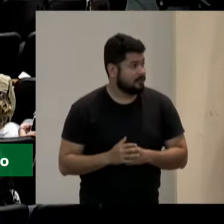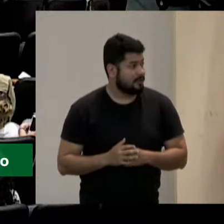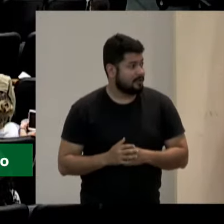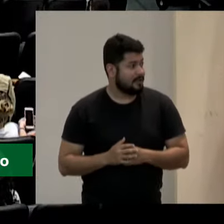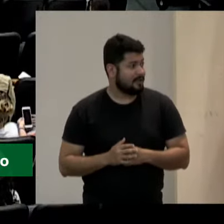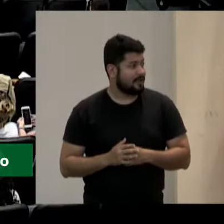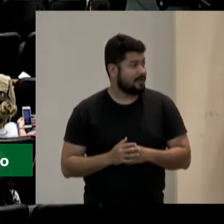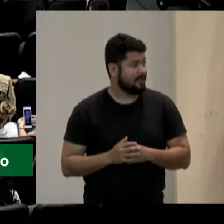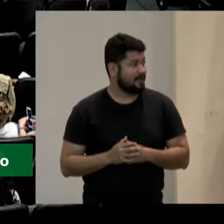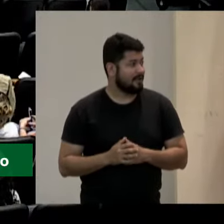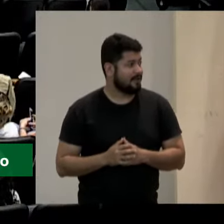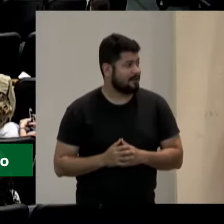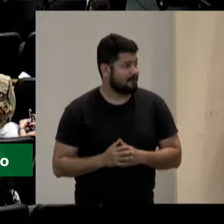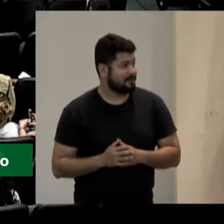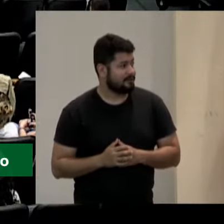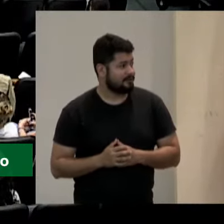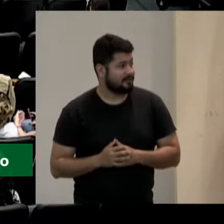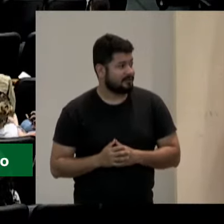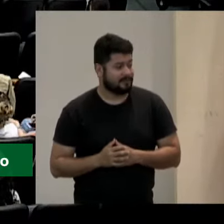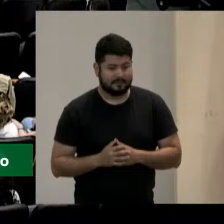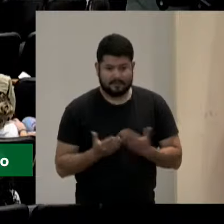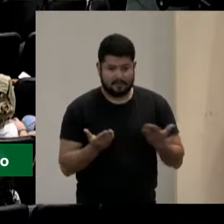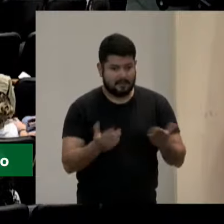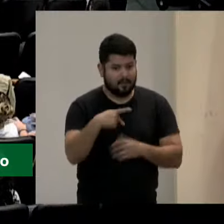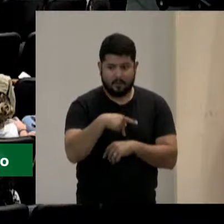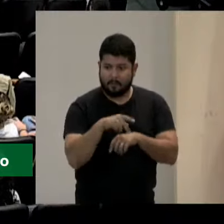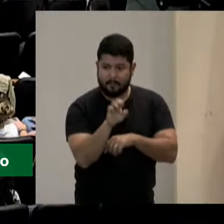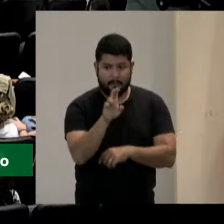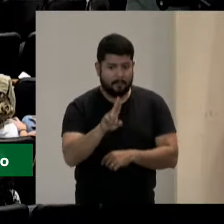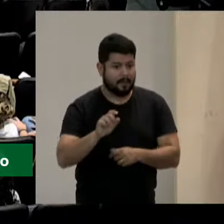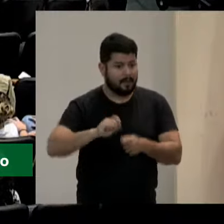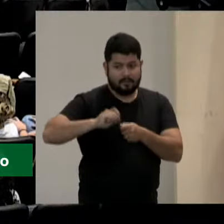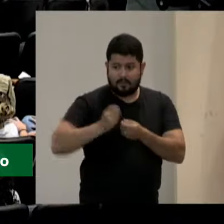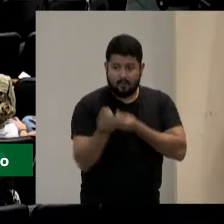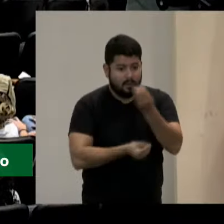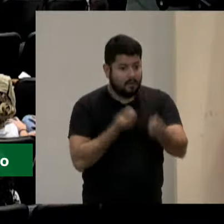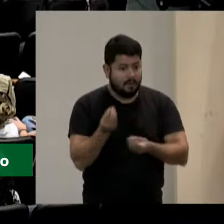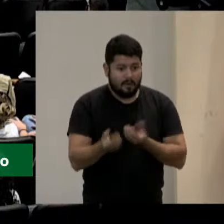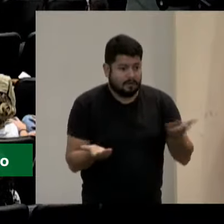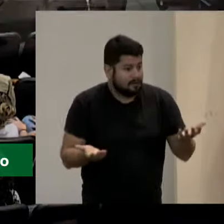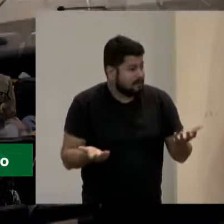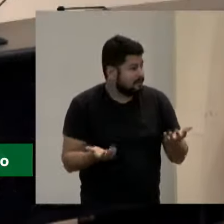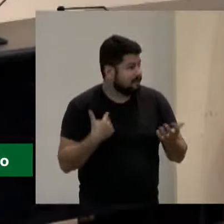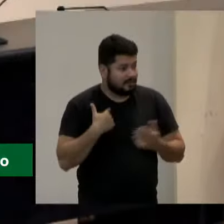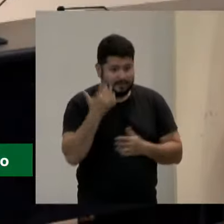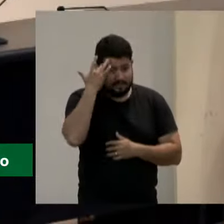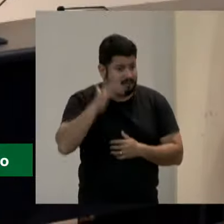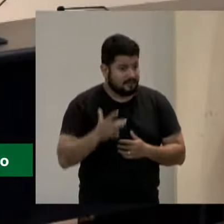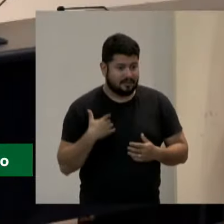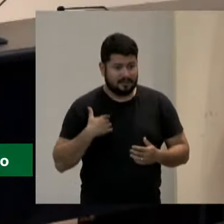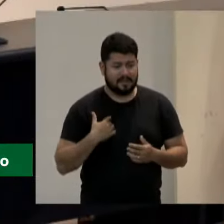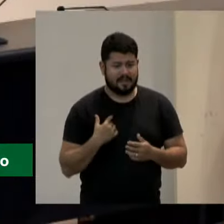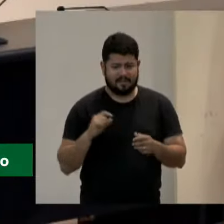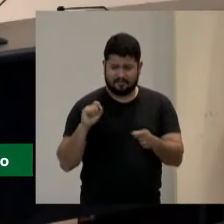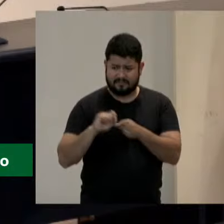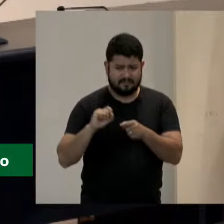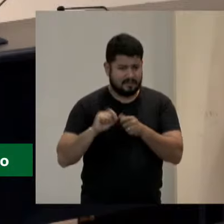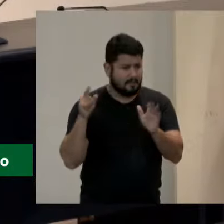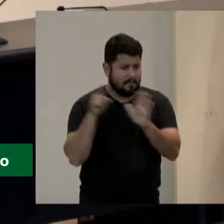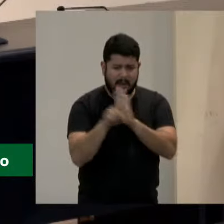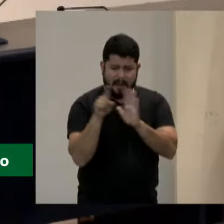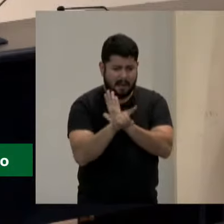porta e você já chegou com o pé, como é que você faz isso, como é que você faz aquilo? Como é? Eu falei assim, pode perguntar. E ele foi fazendo pergunta, assim como o Rogério